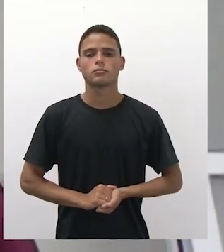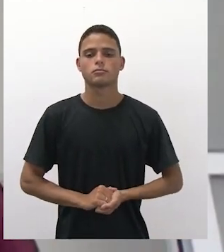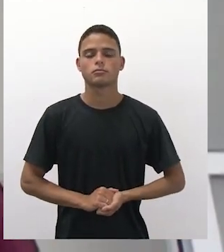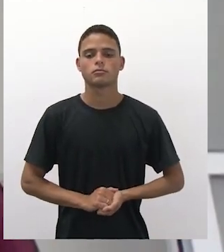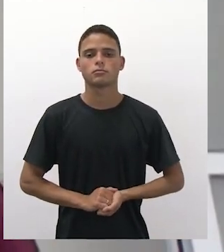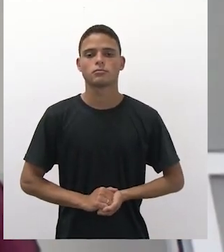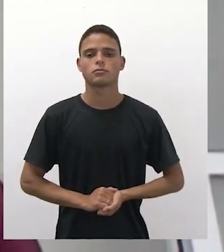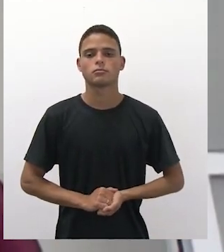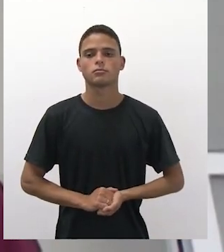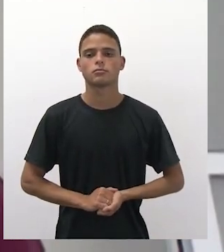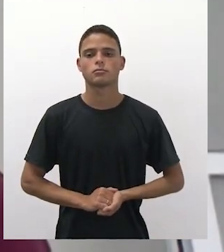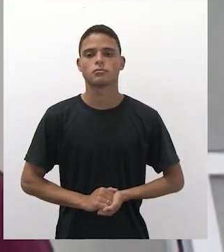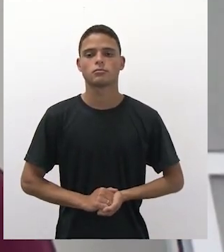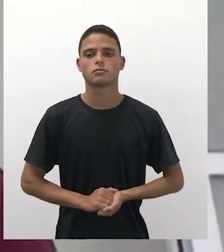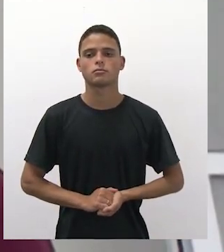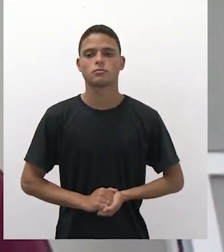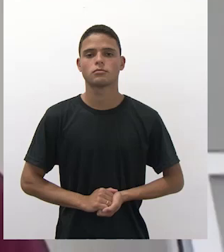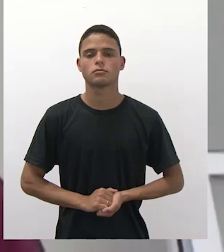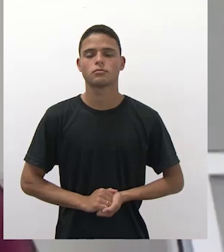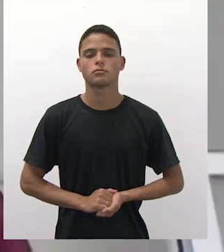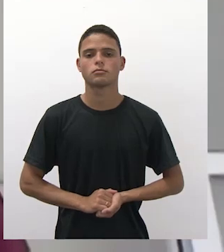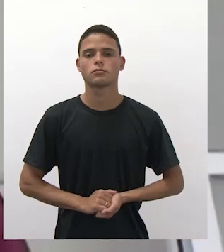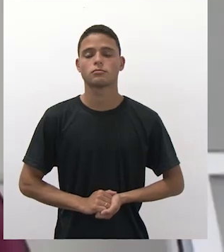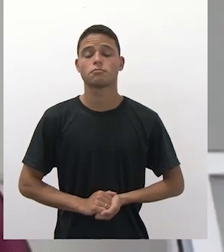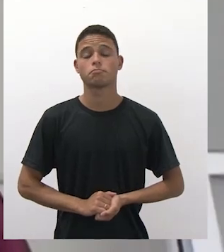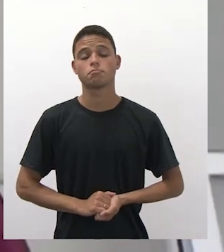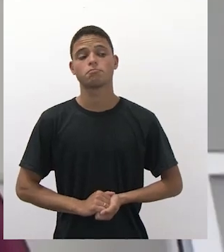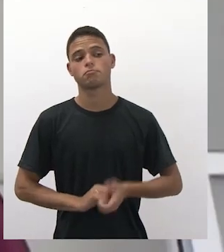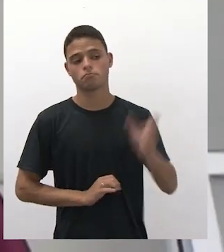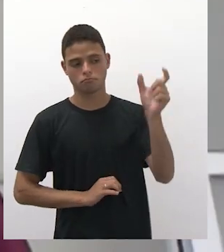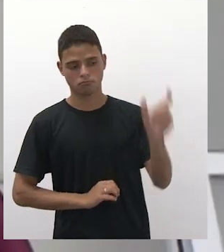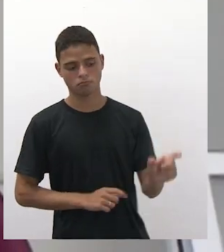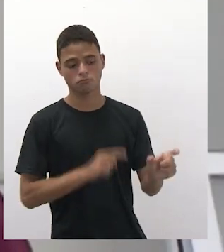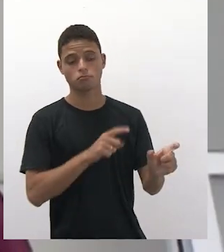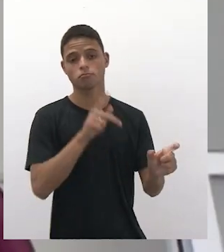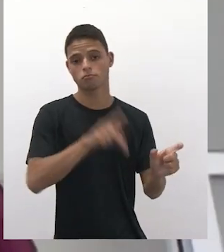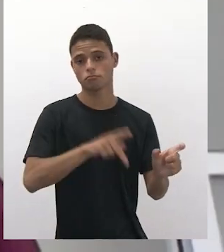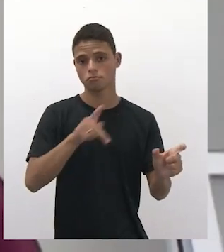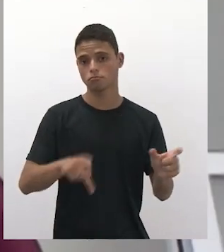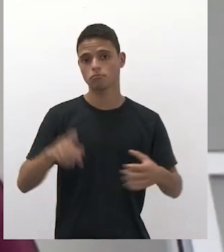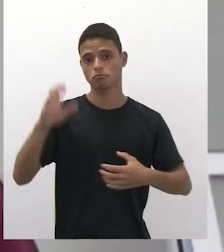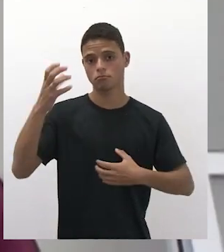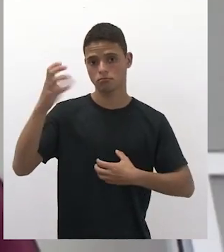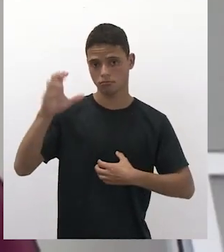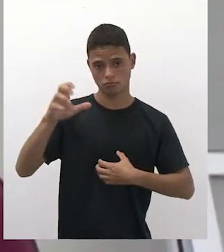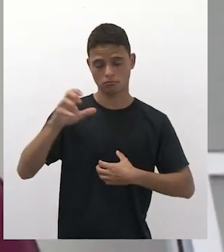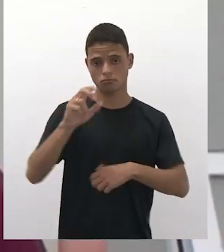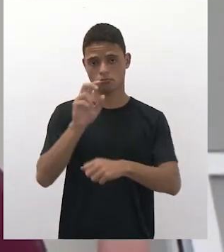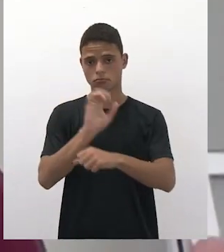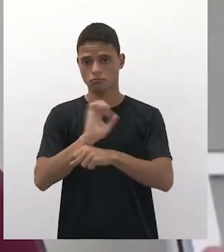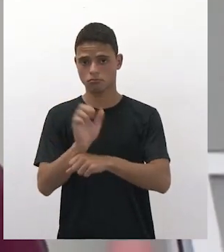ele, como professor de ciências da rede estadual, ele